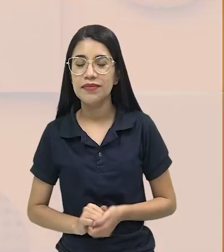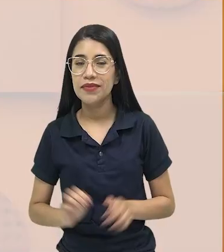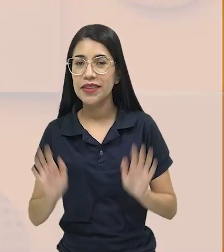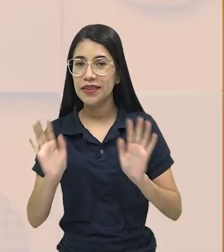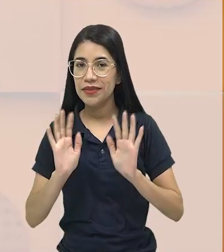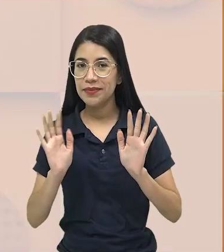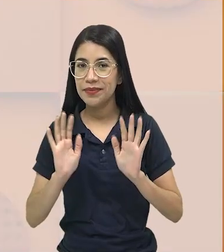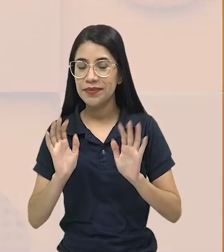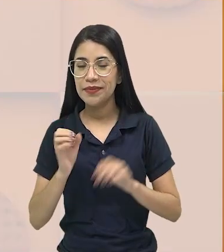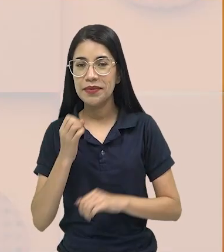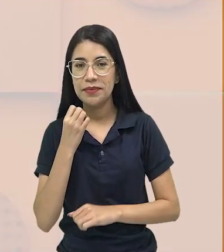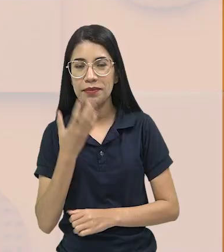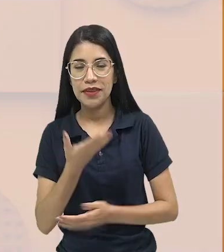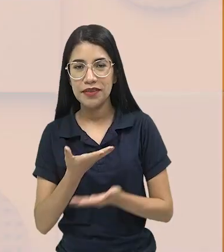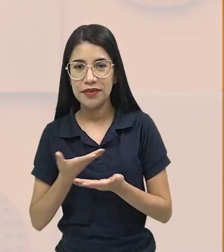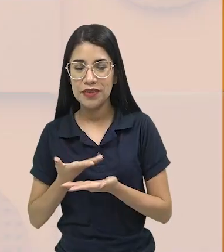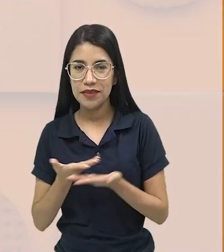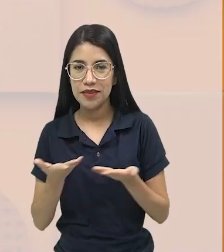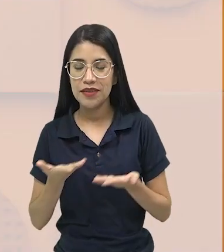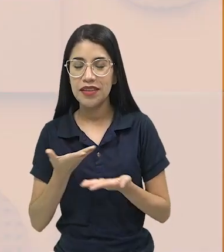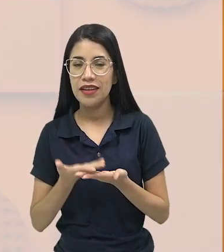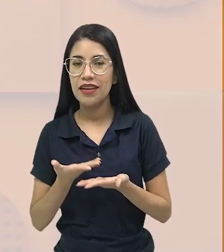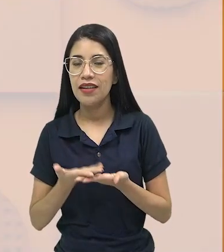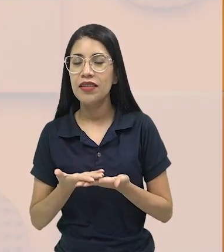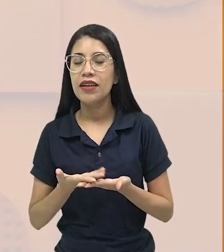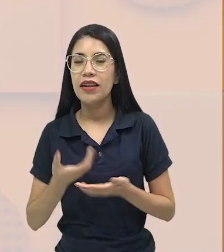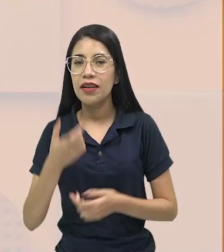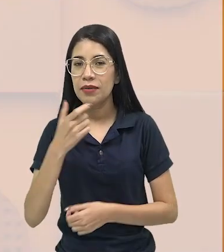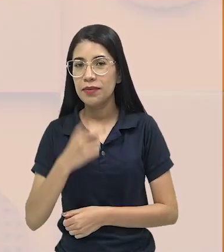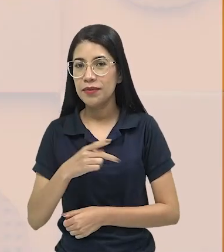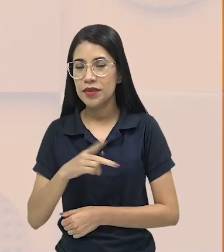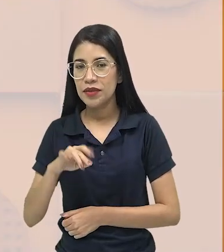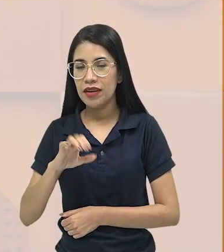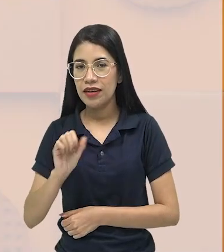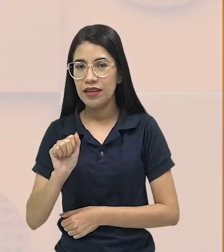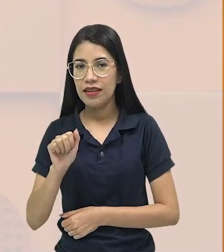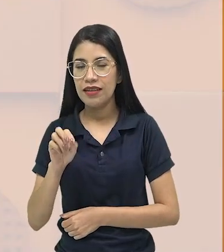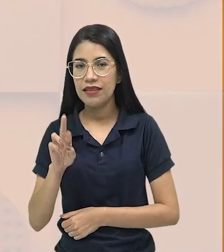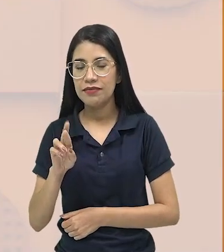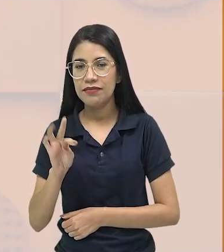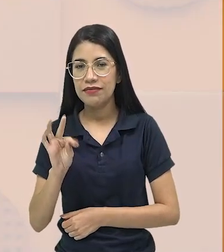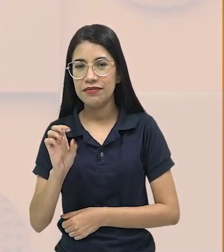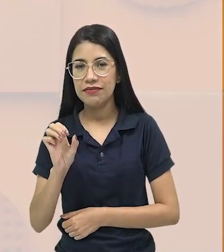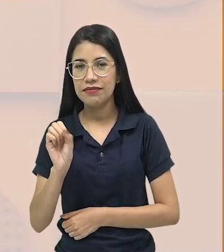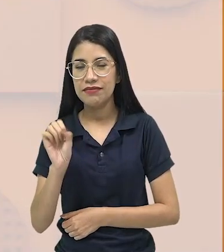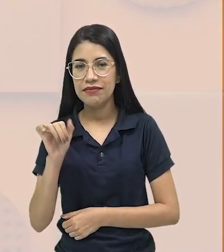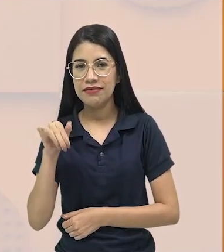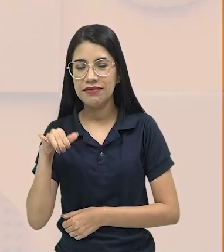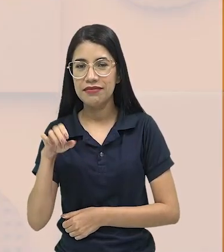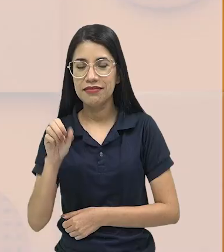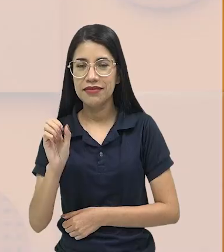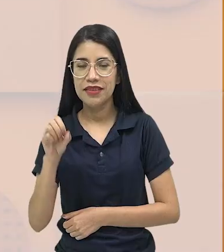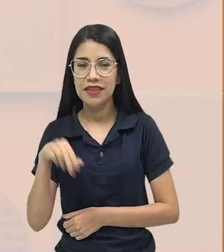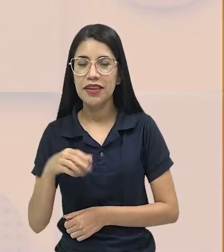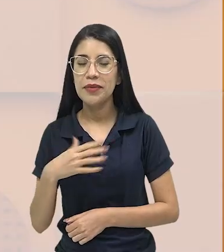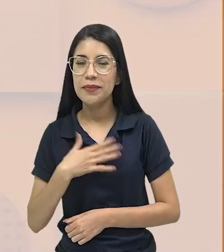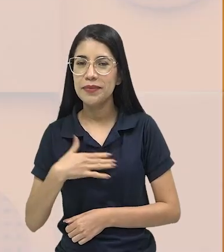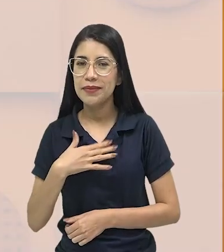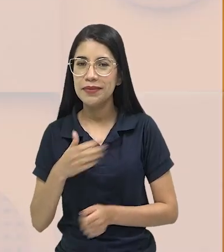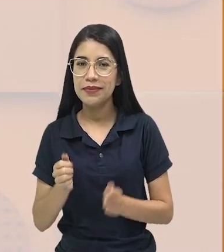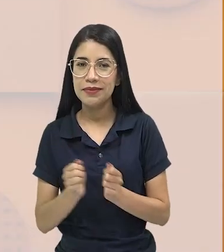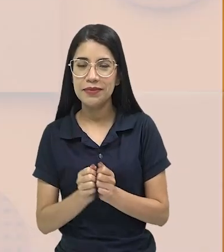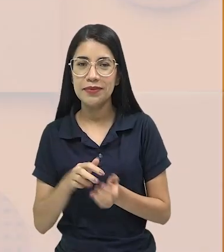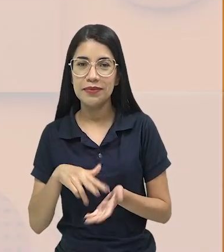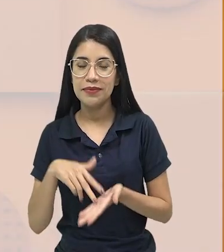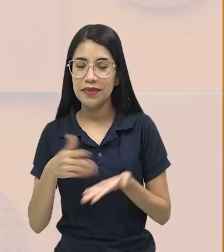Olá, sejam todos muito bem-vindos. Eu sou o professor Artemio Montanho do Componente de História e é um prazer enorme estar aqui para a gente